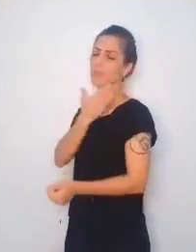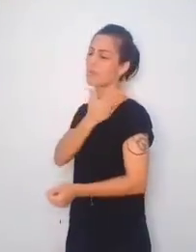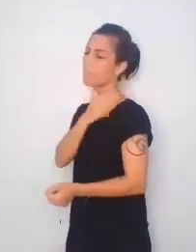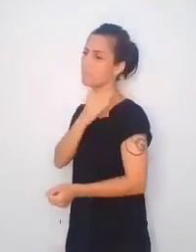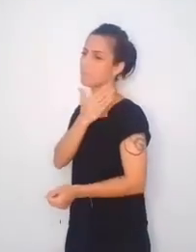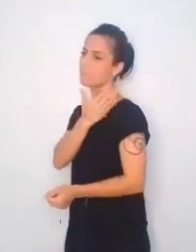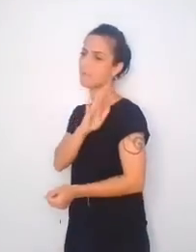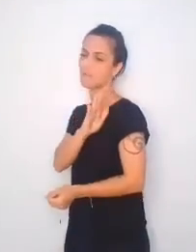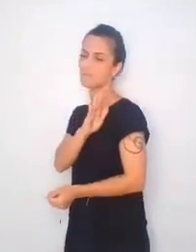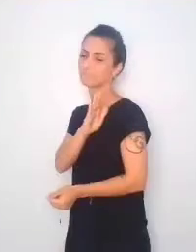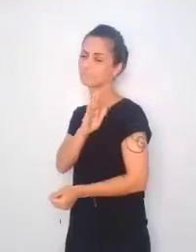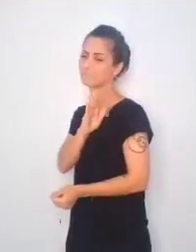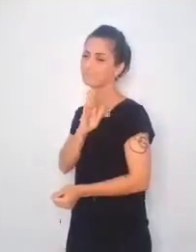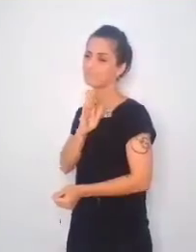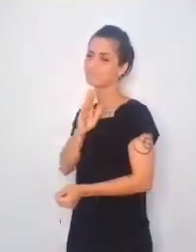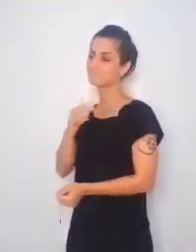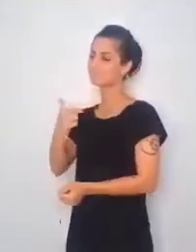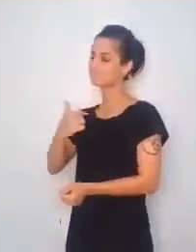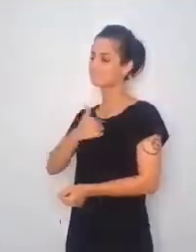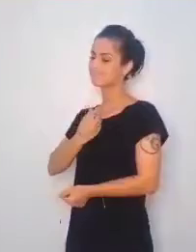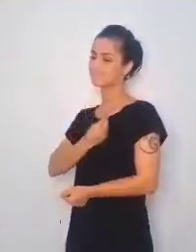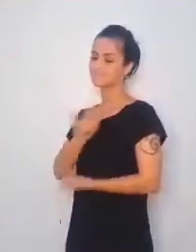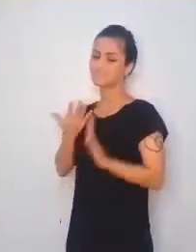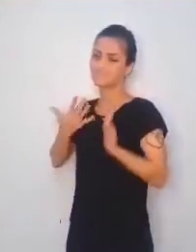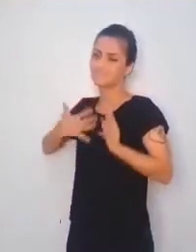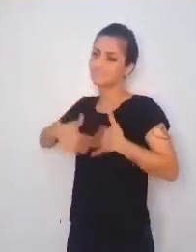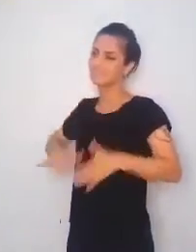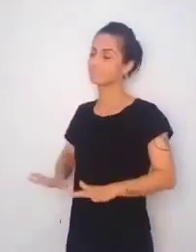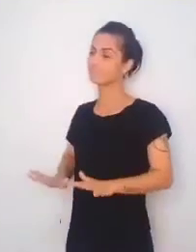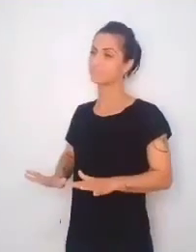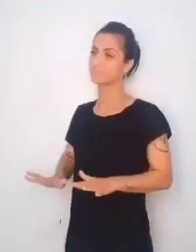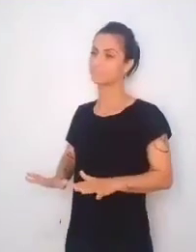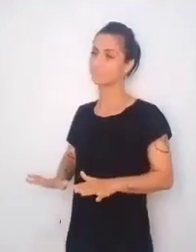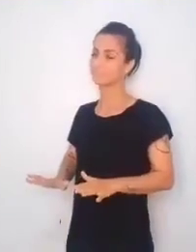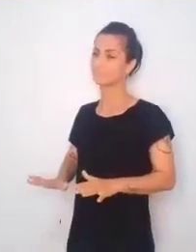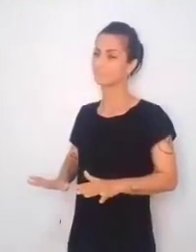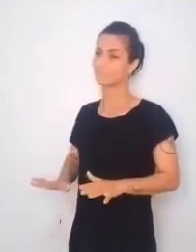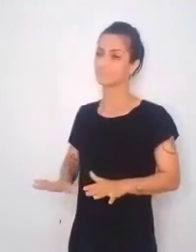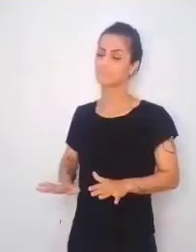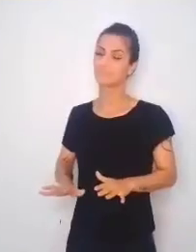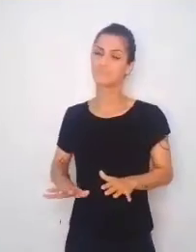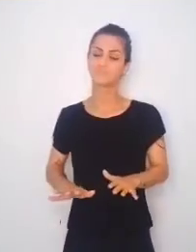O preconceito já não pertence a mim, não.